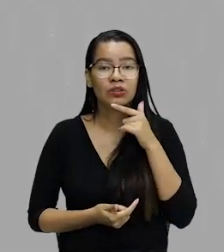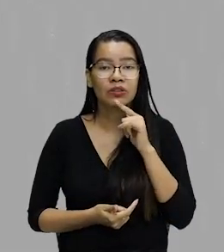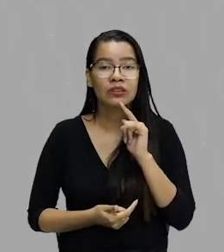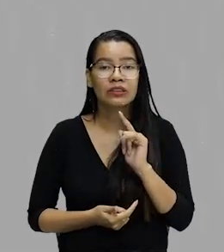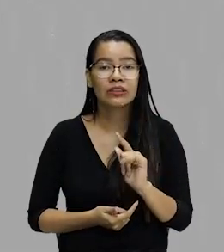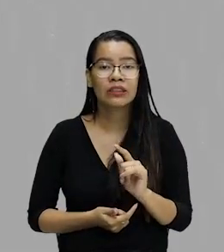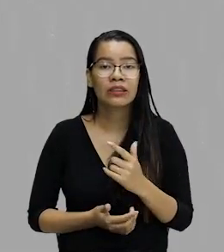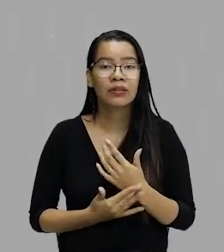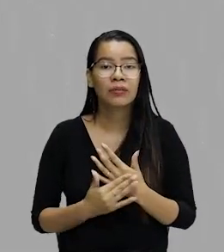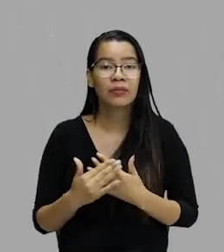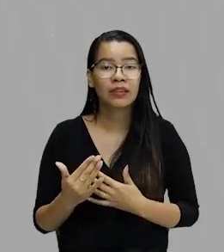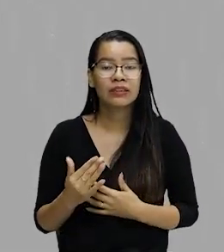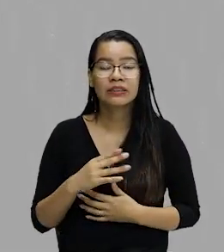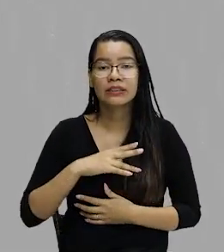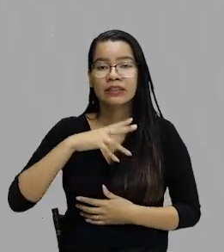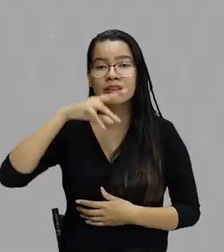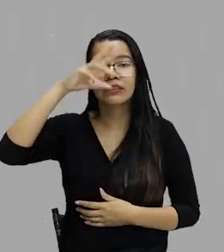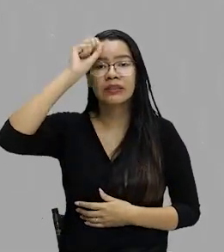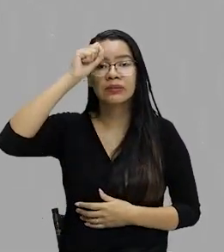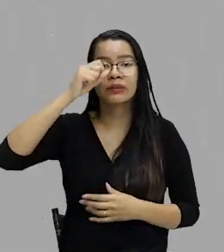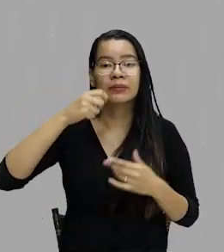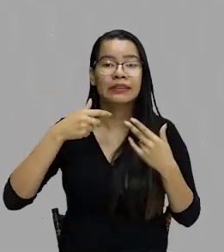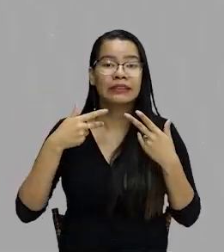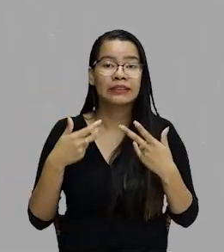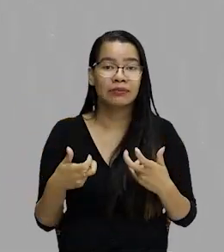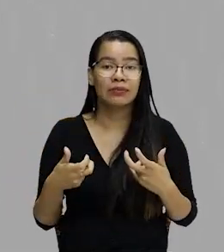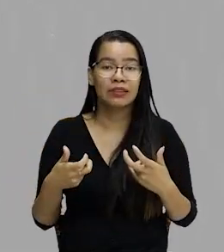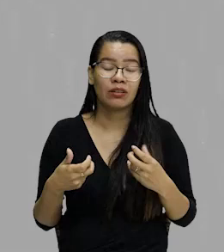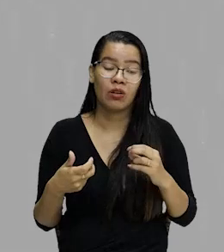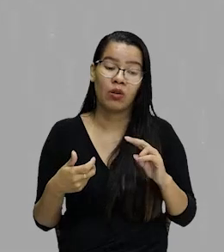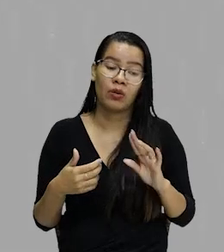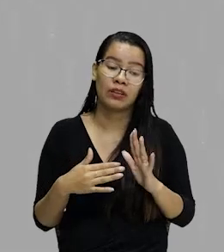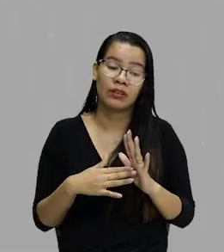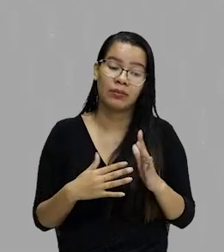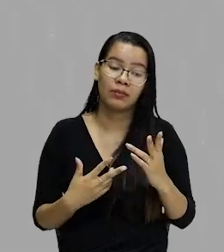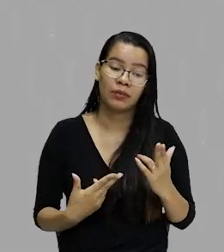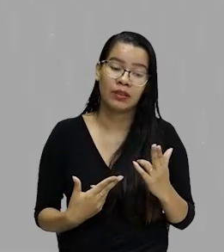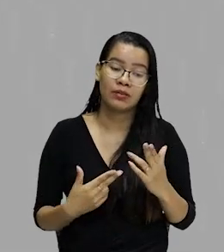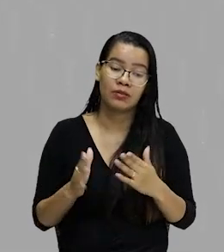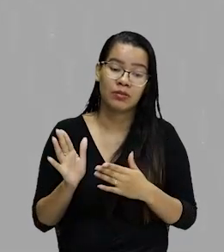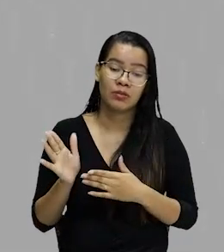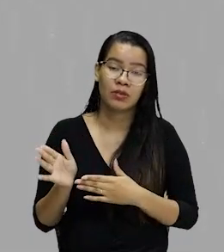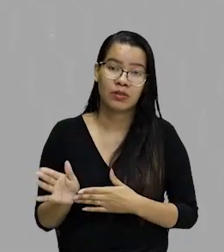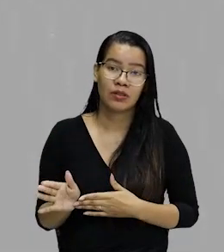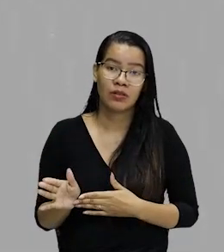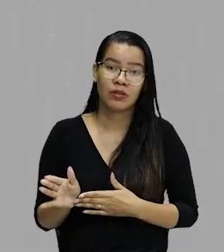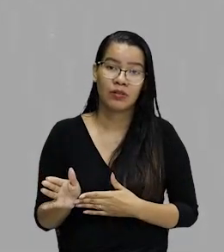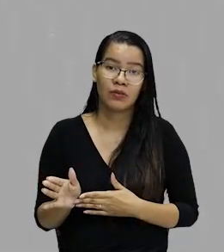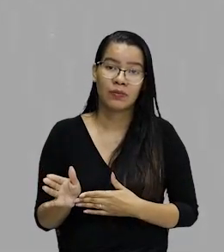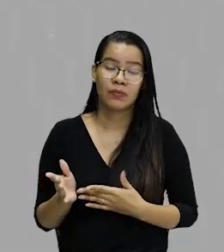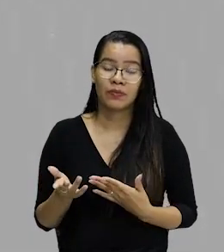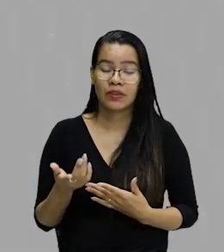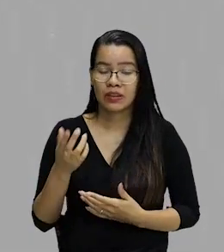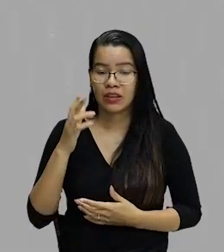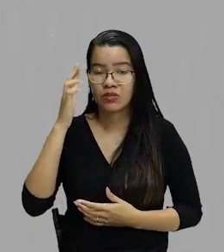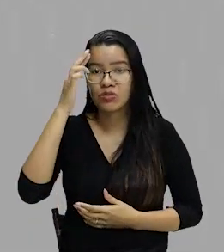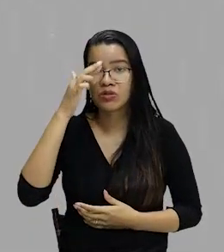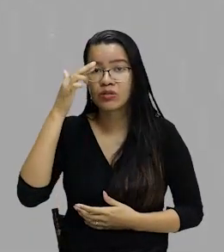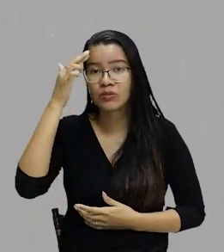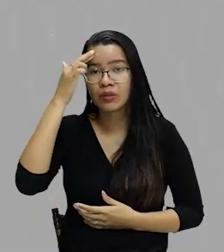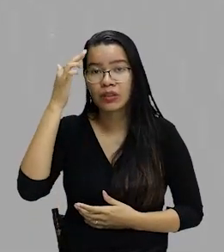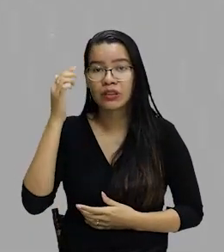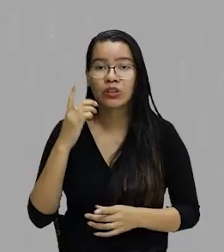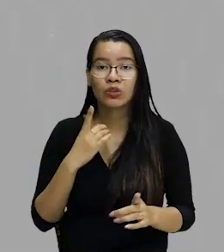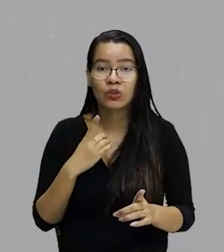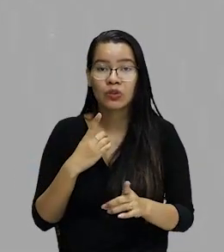forma mais rápida identificar, ou até mesmo você consegue estabelecer formulações de raciocínio para